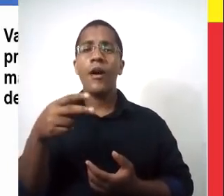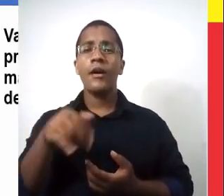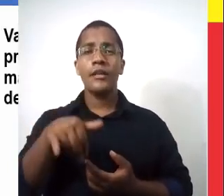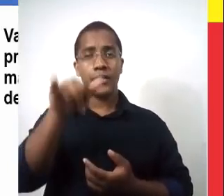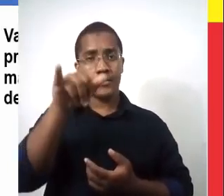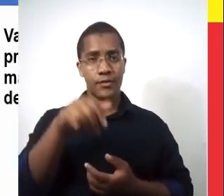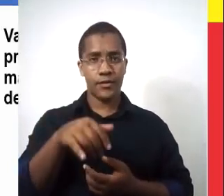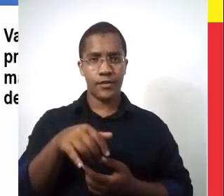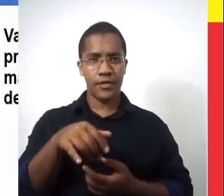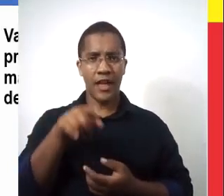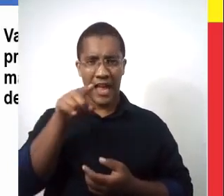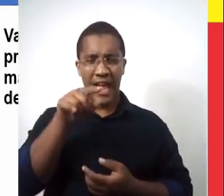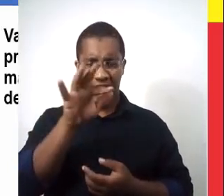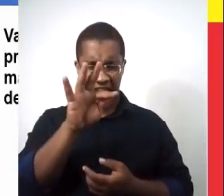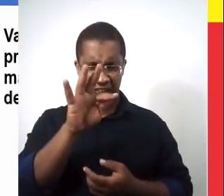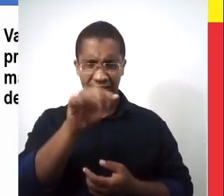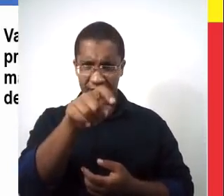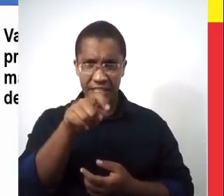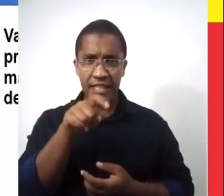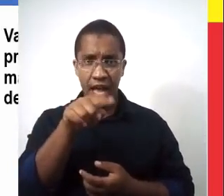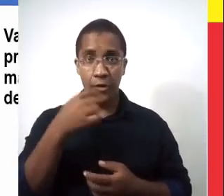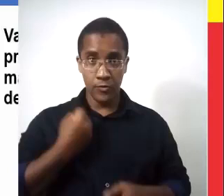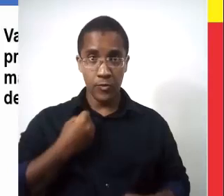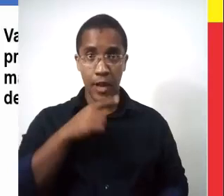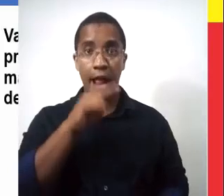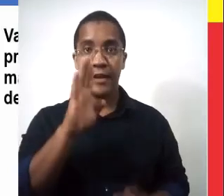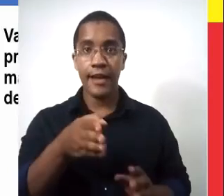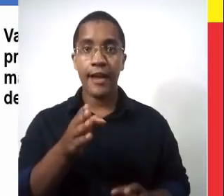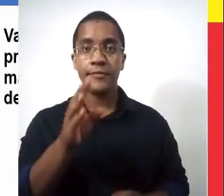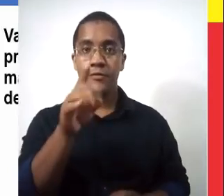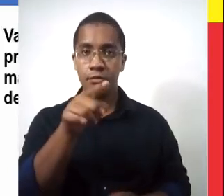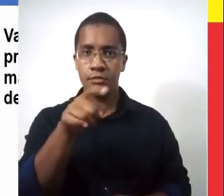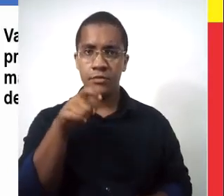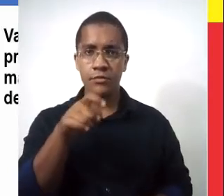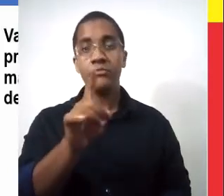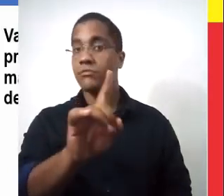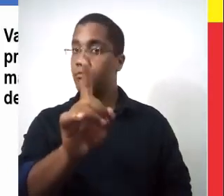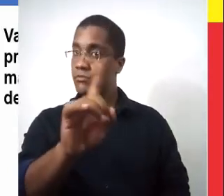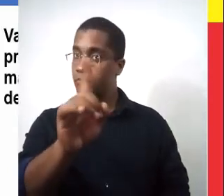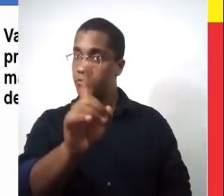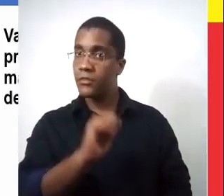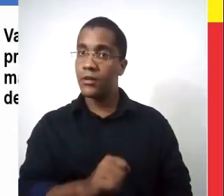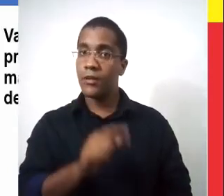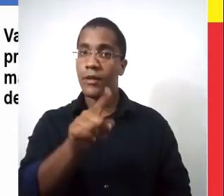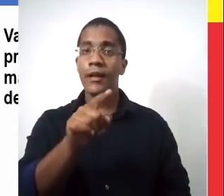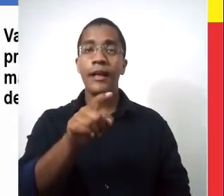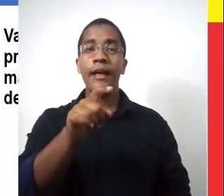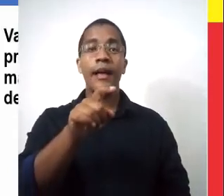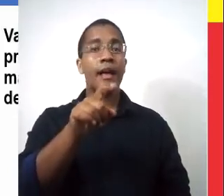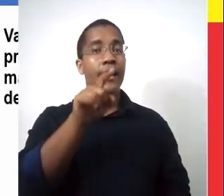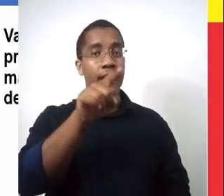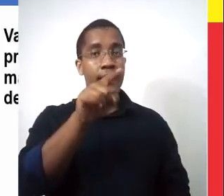Esse f de x não é o valor de x. Esse f de x informa que em